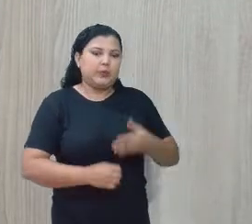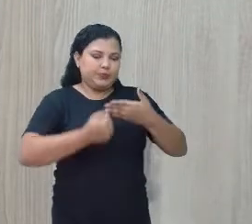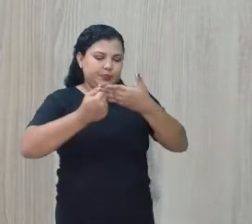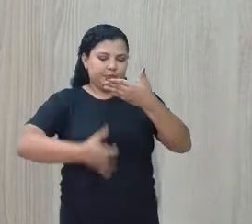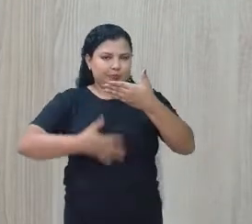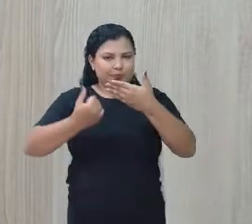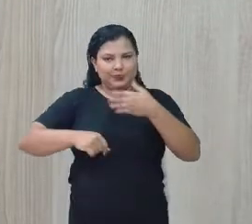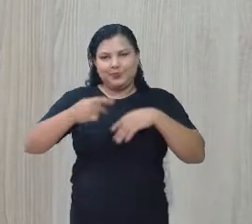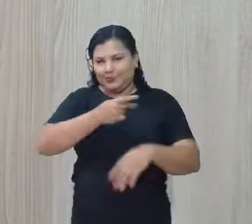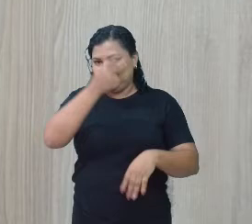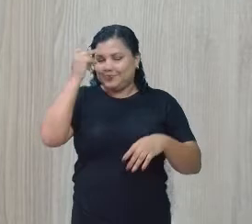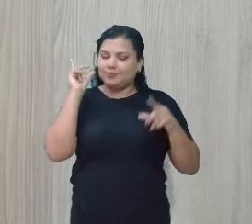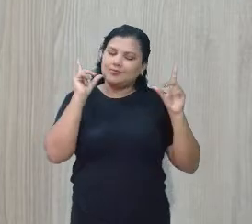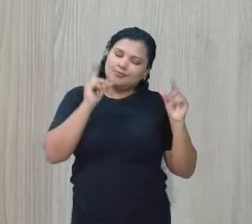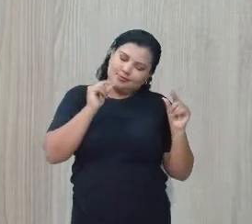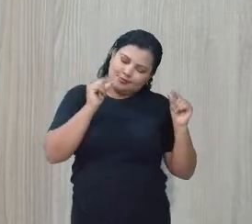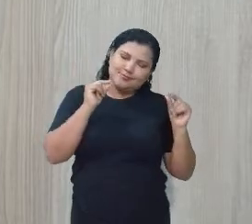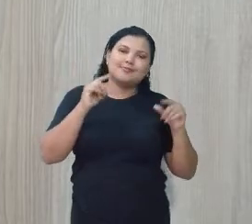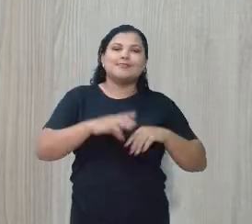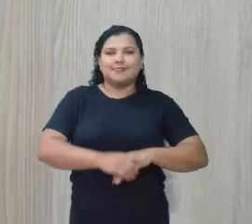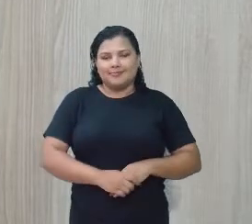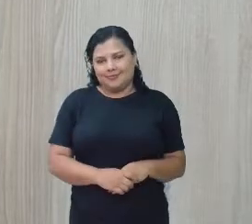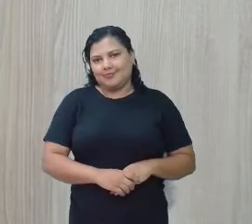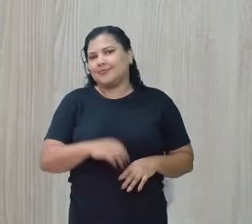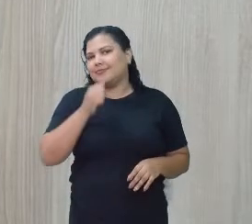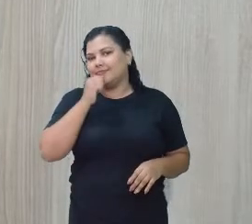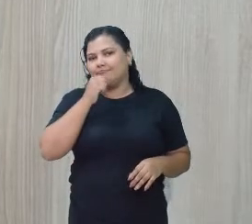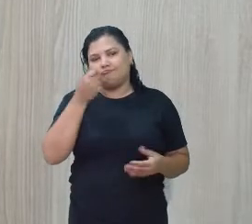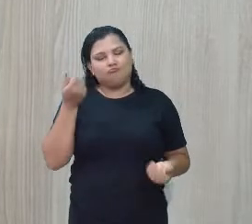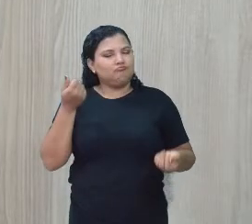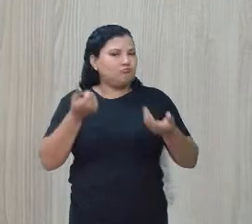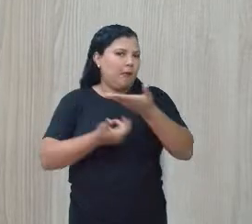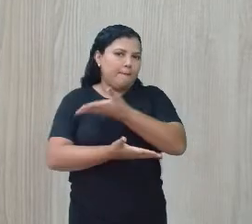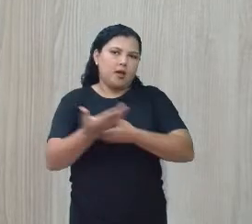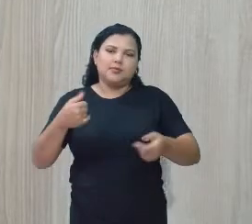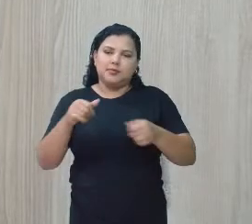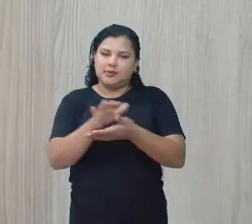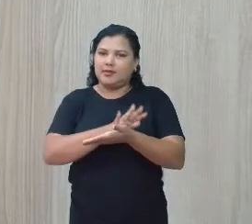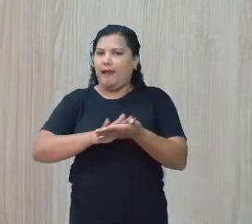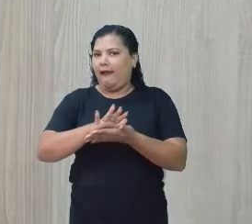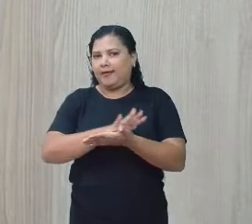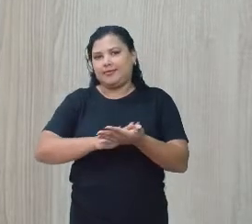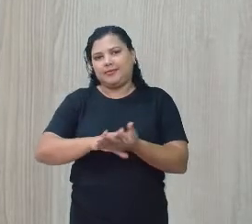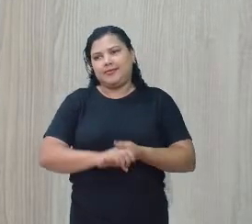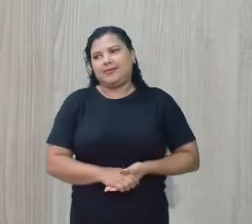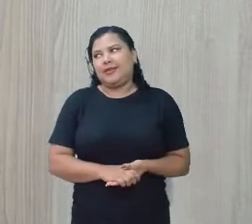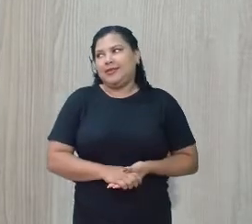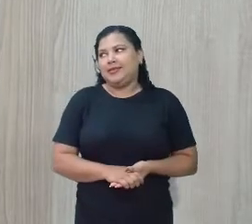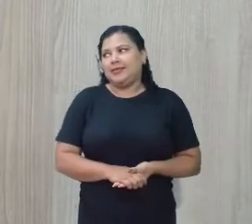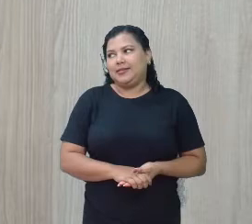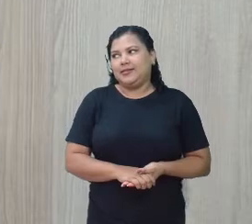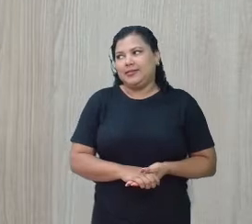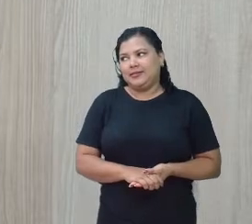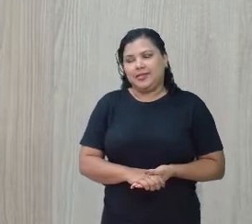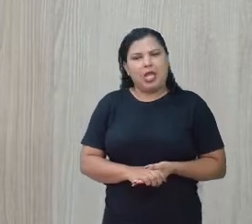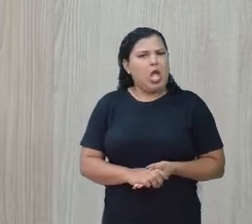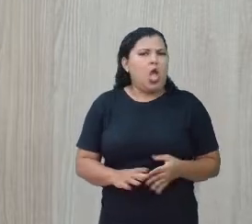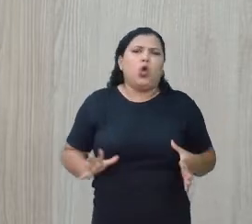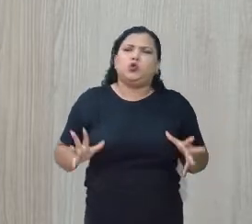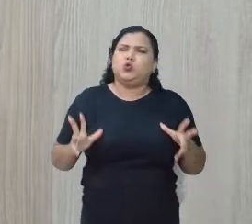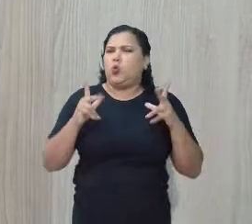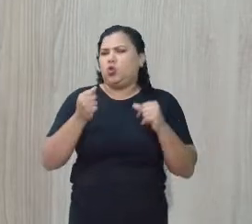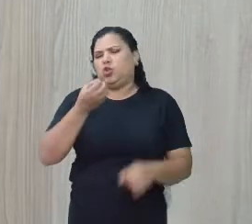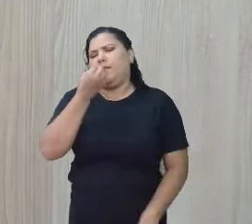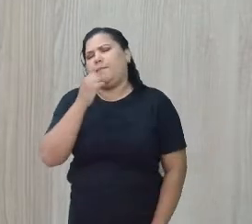tá com sono, tá? O pessoal não tá falando, tá todo mundo aqui, ó. Voltaram do feriado agora. Todo mundo bom